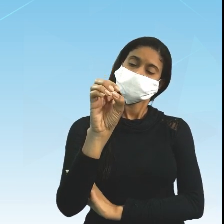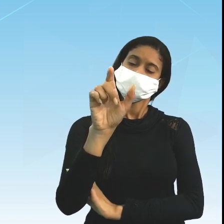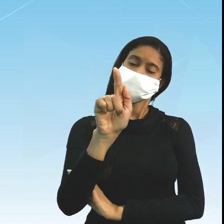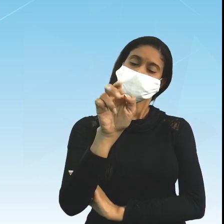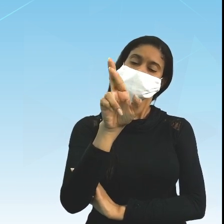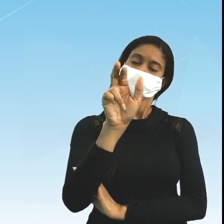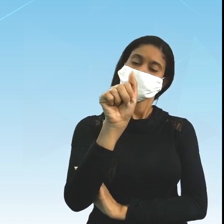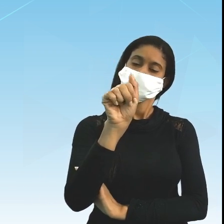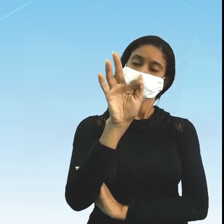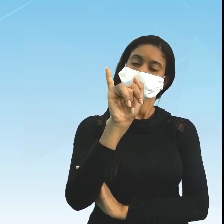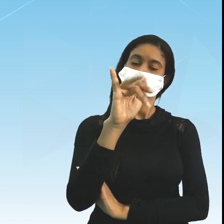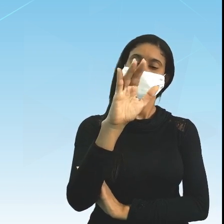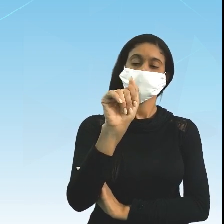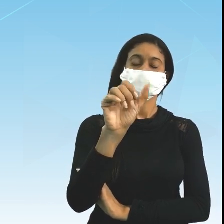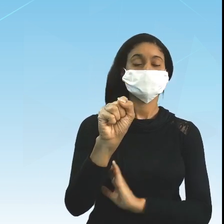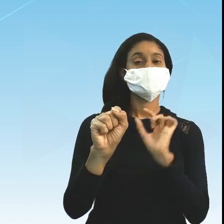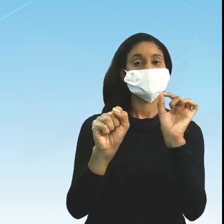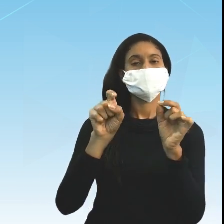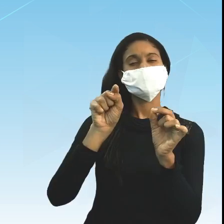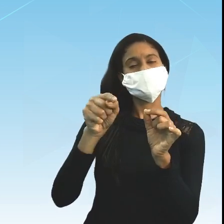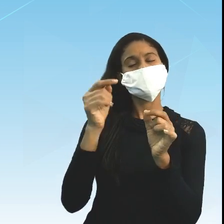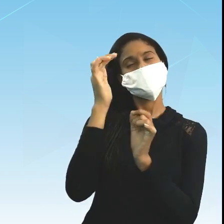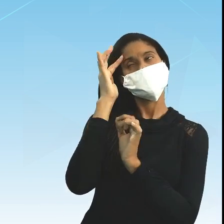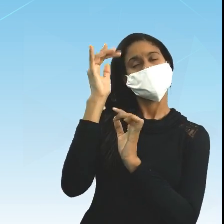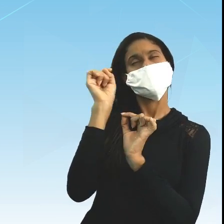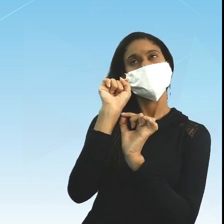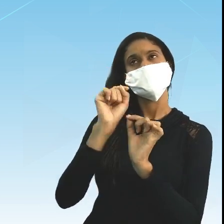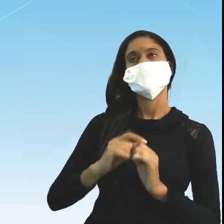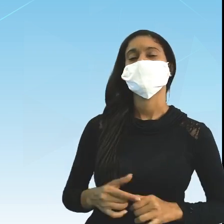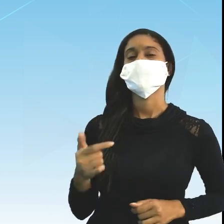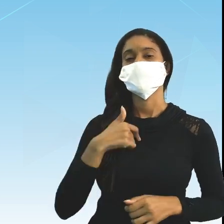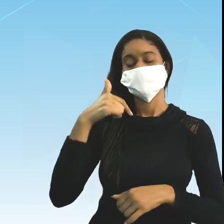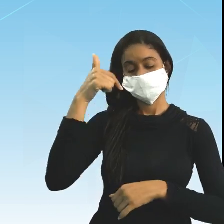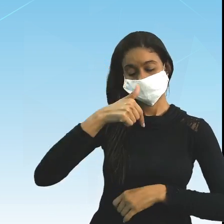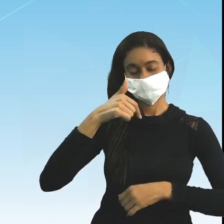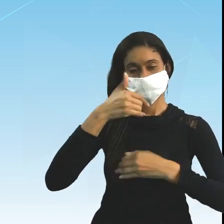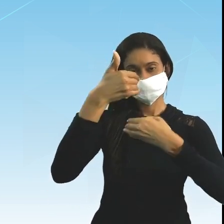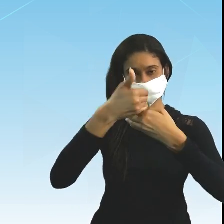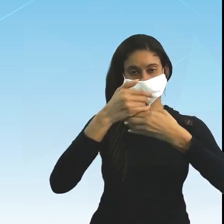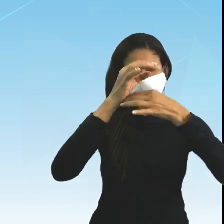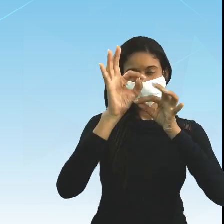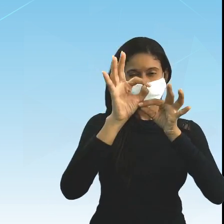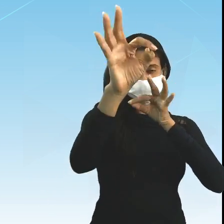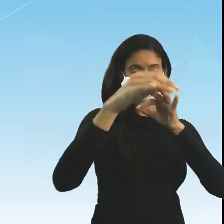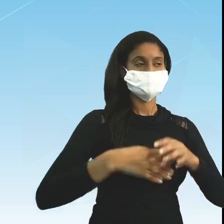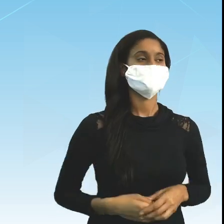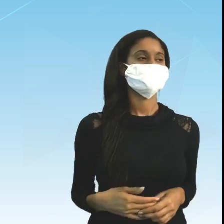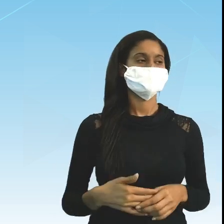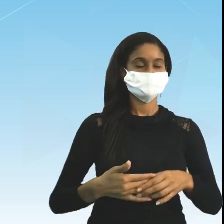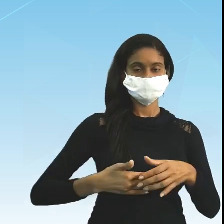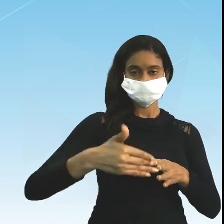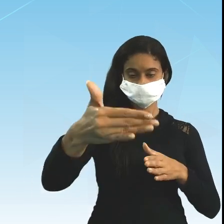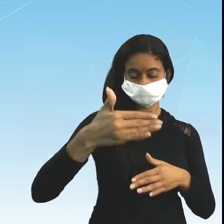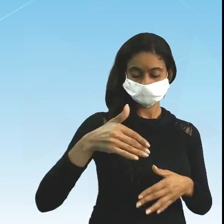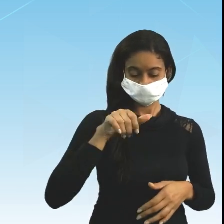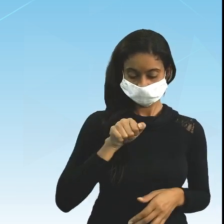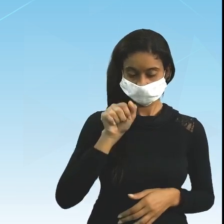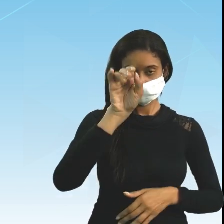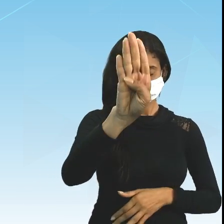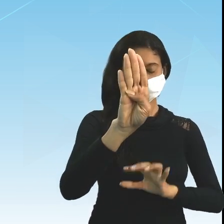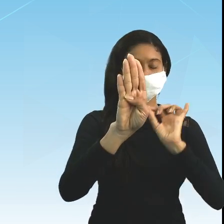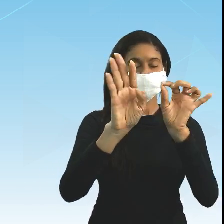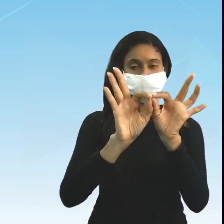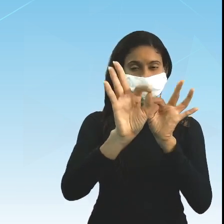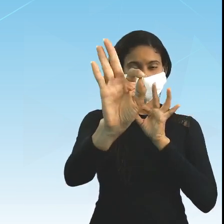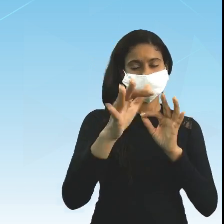pontinhos imaginários. Por exemplo, eu estou aqui, a câmera está ali. Digamos que a professora está entre o A e o B de distância,